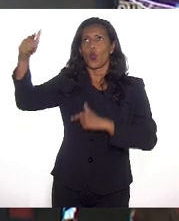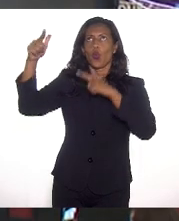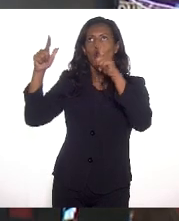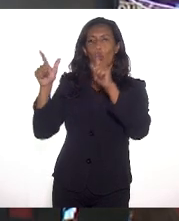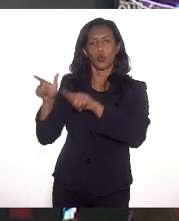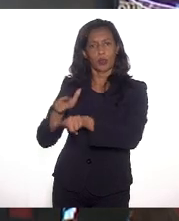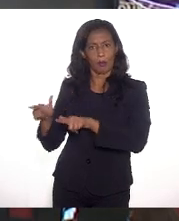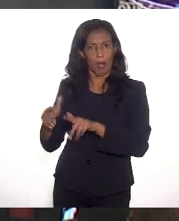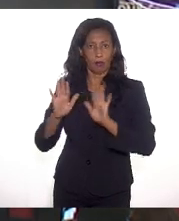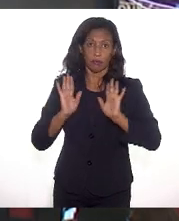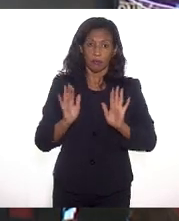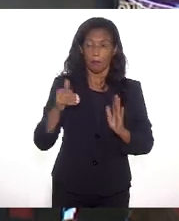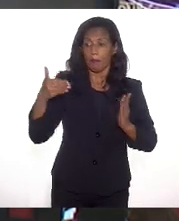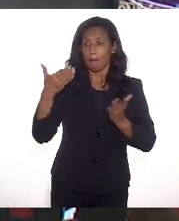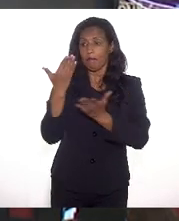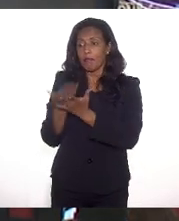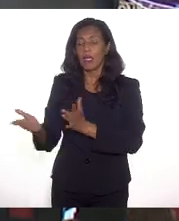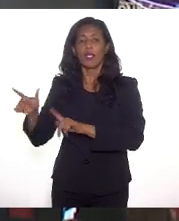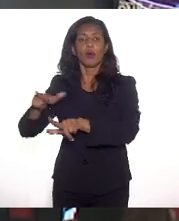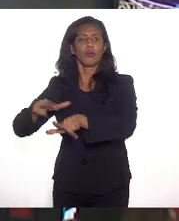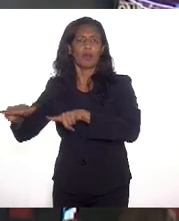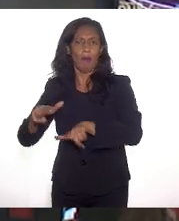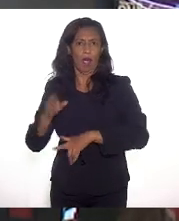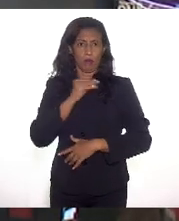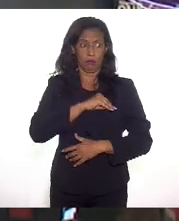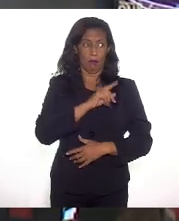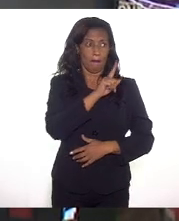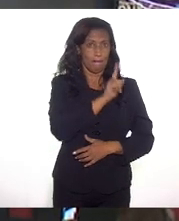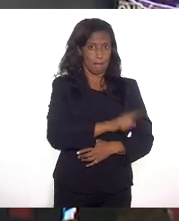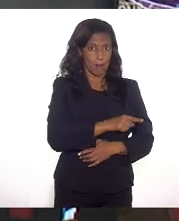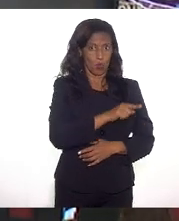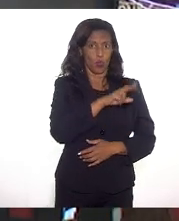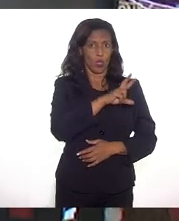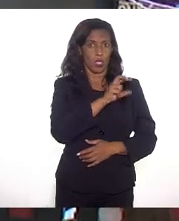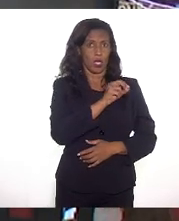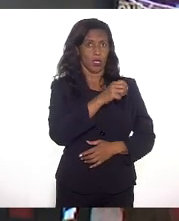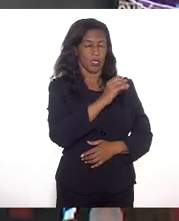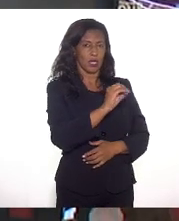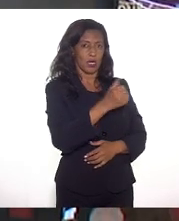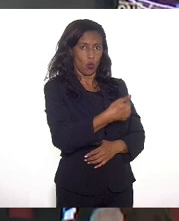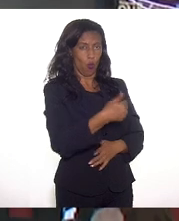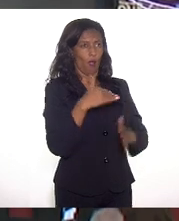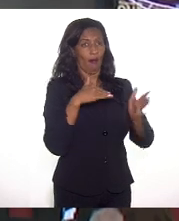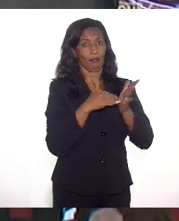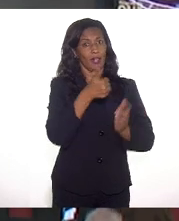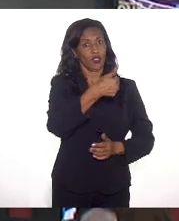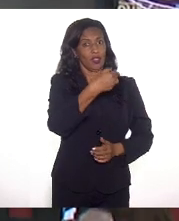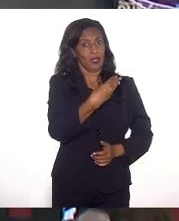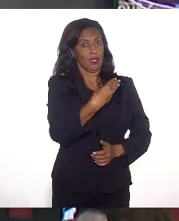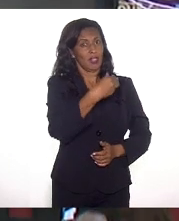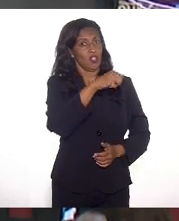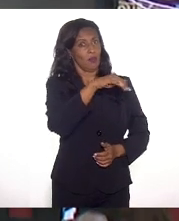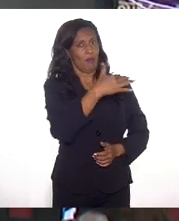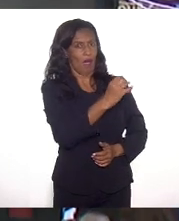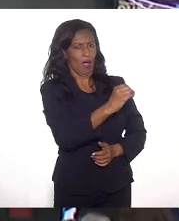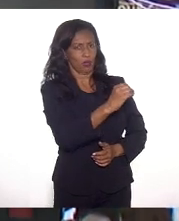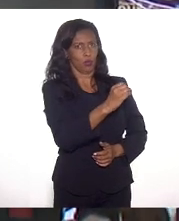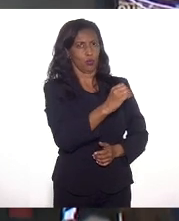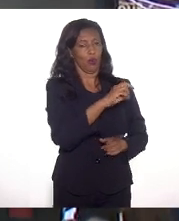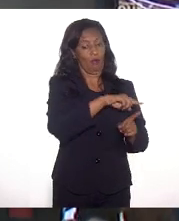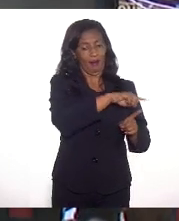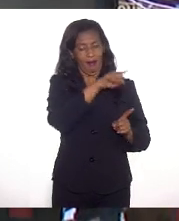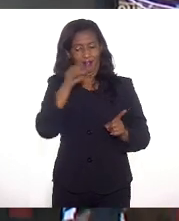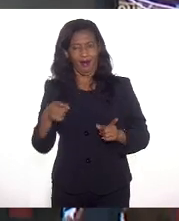perdeu o emprego, ganhava até R$ 1.501 até 13 de março de 2020, a pessoa está apta